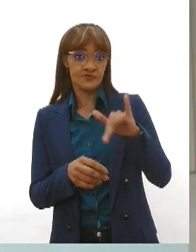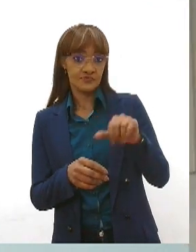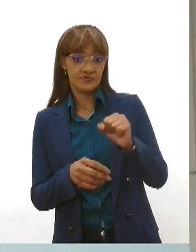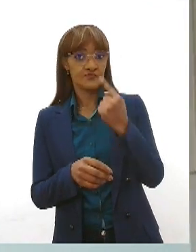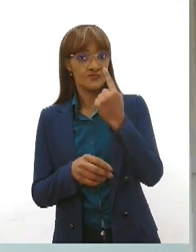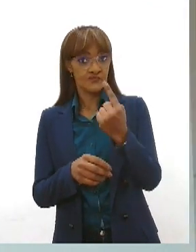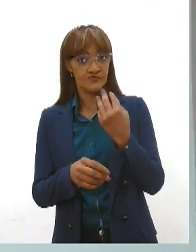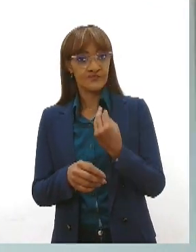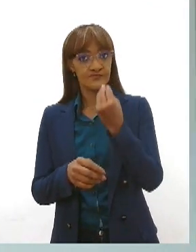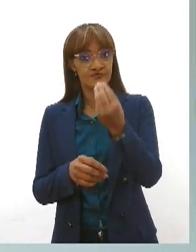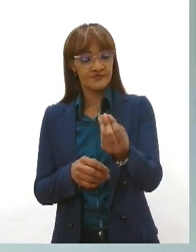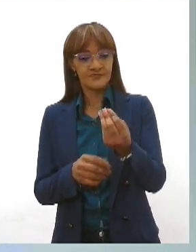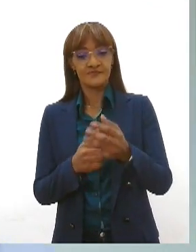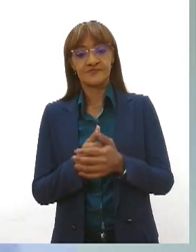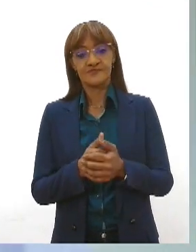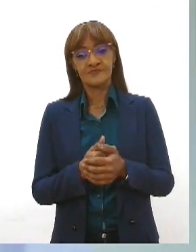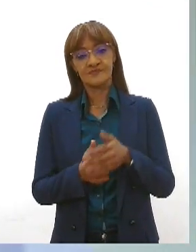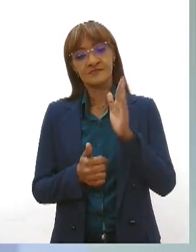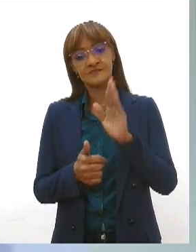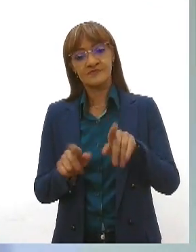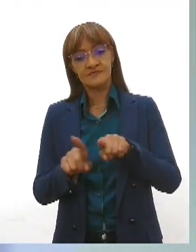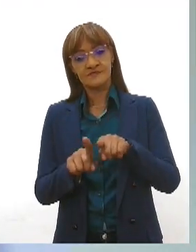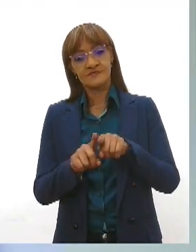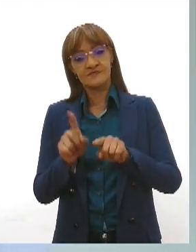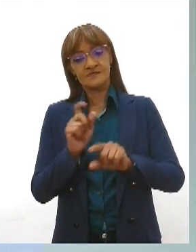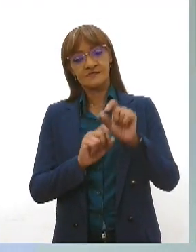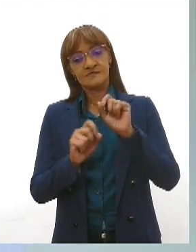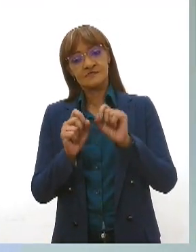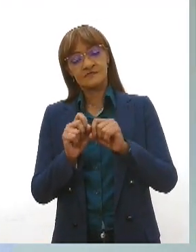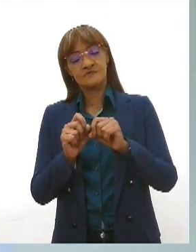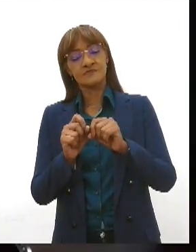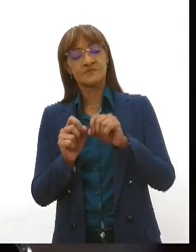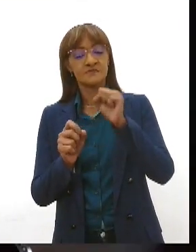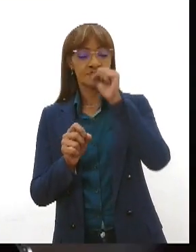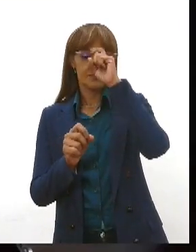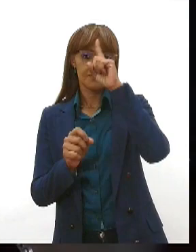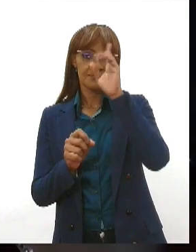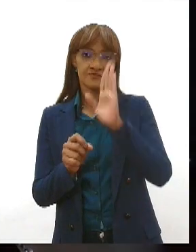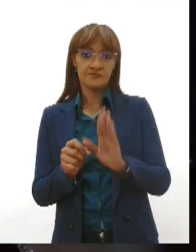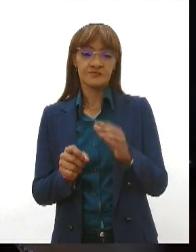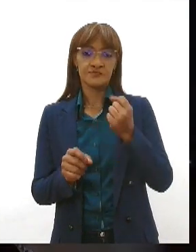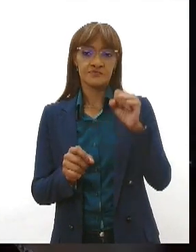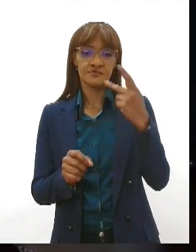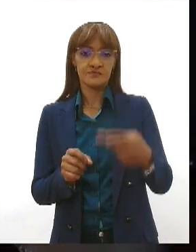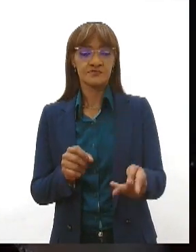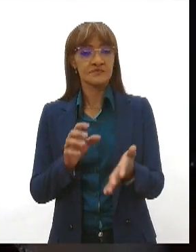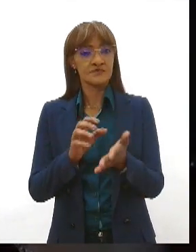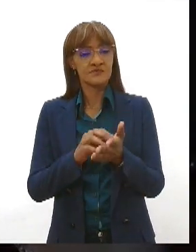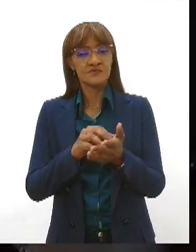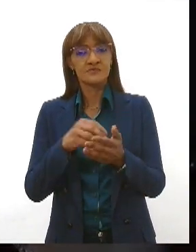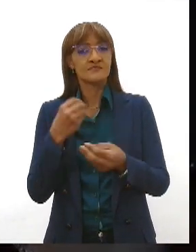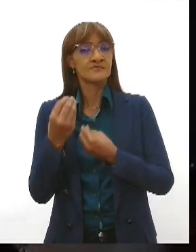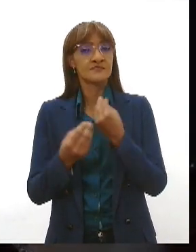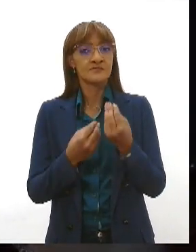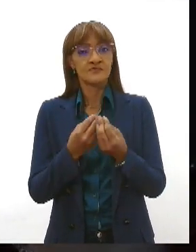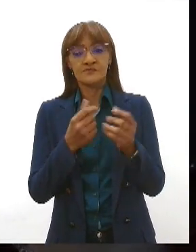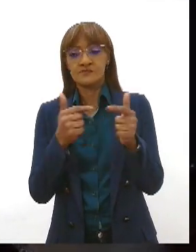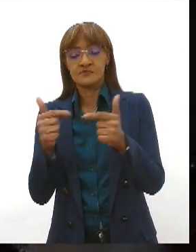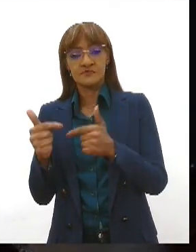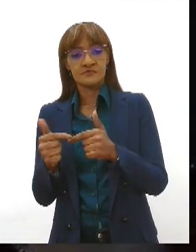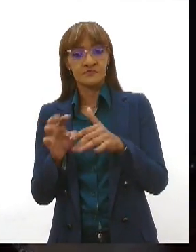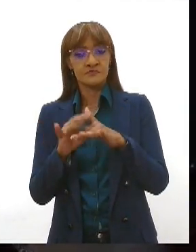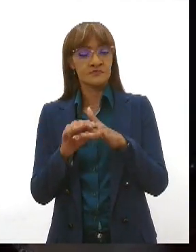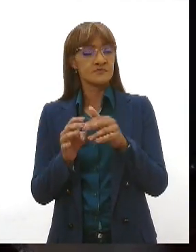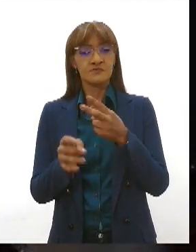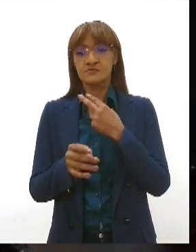da Central de Transplantes de Sergipe, é preciso trabalhar a prevenção, já que a insuficiência renal crônica não pode ser curada,